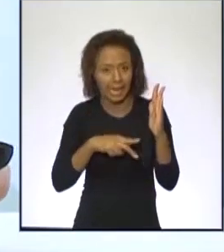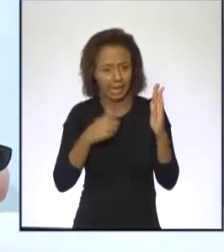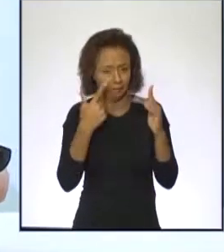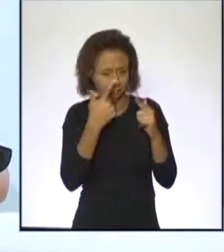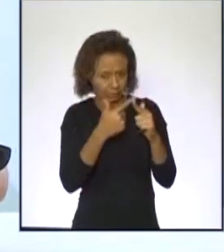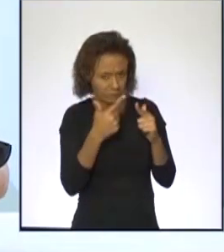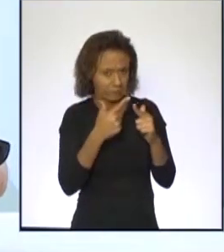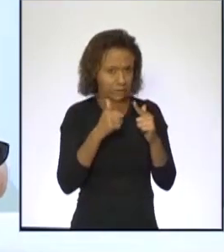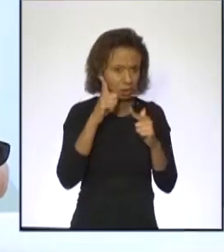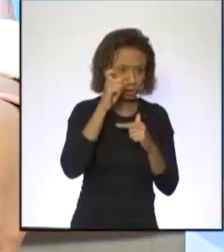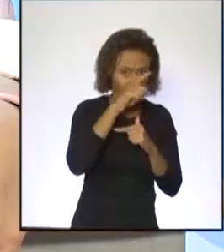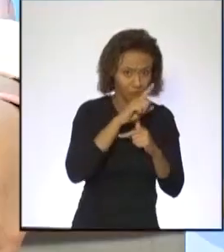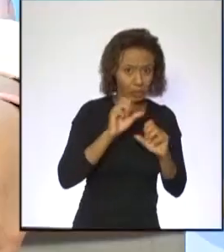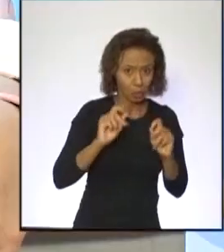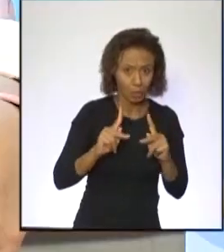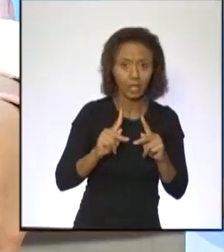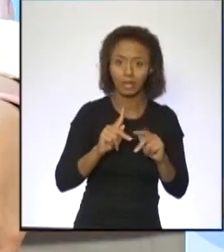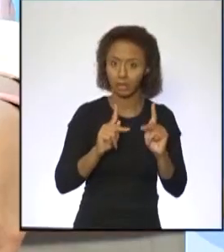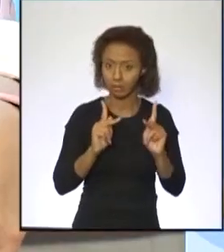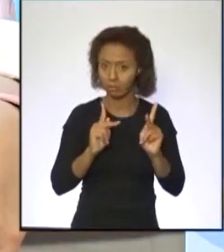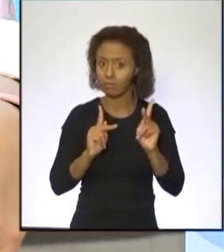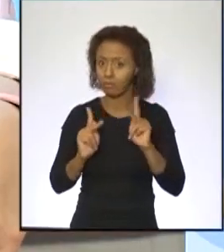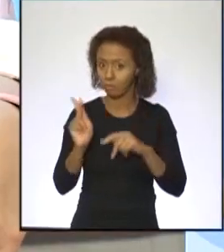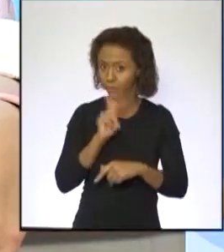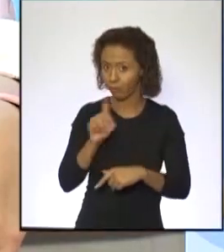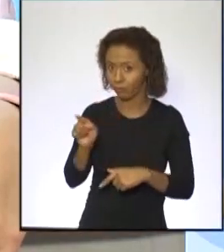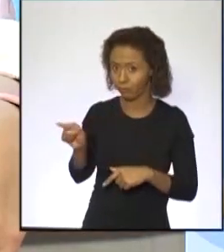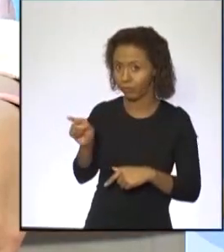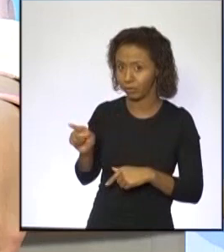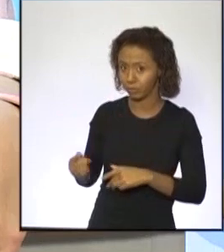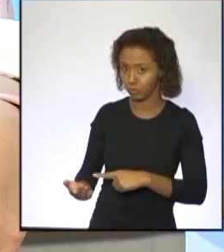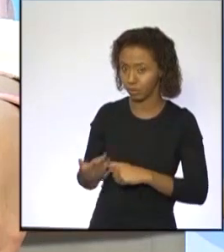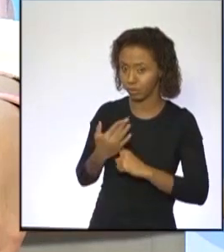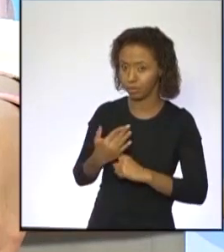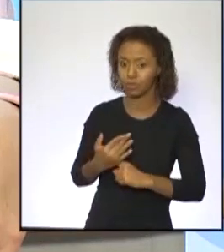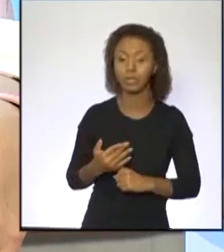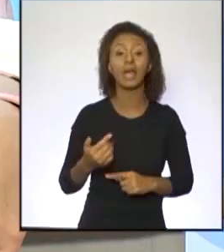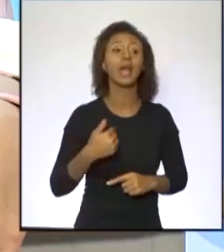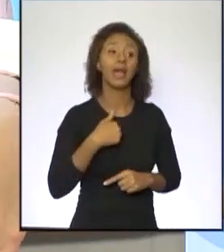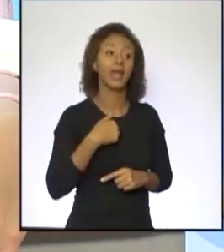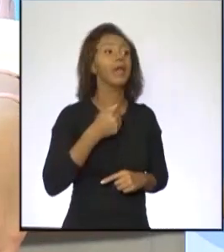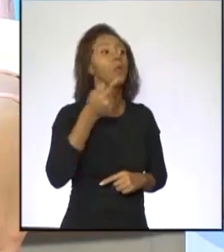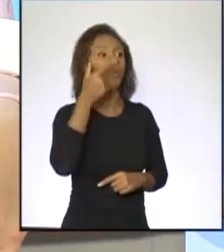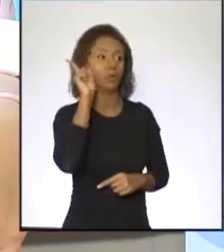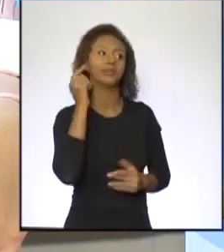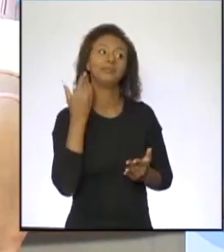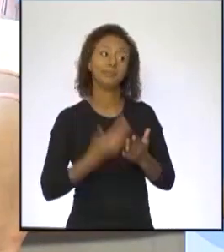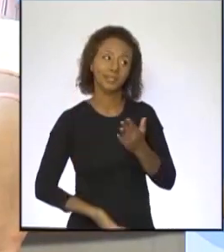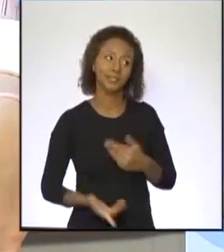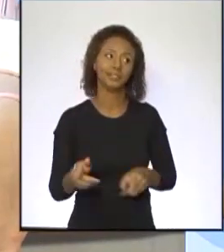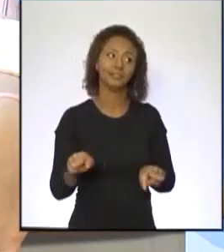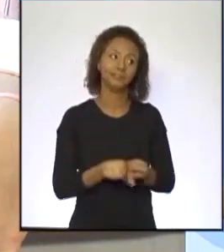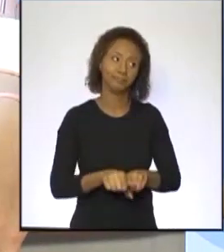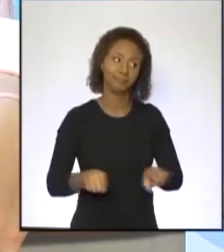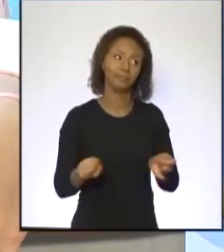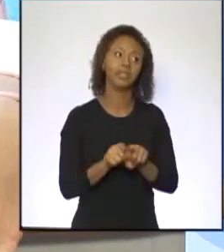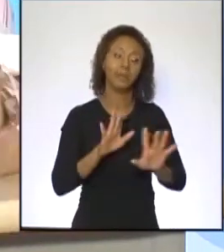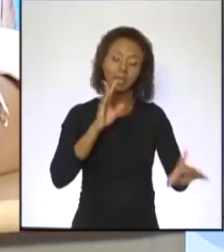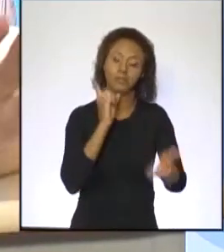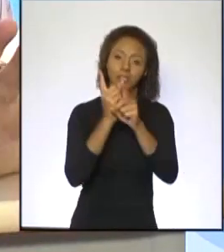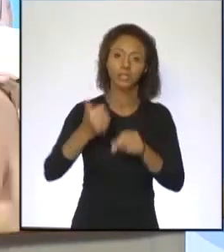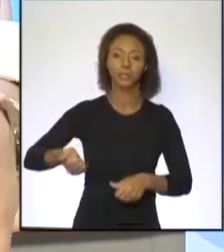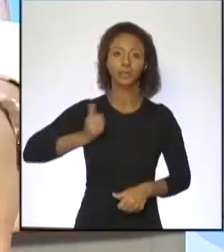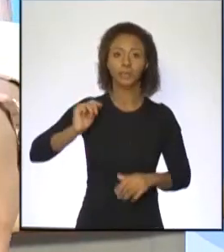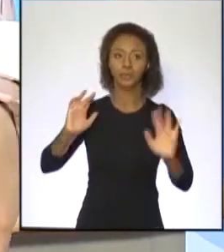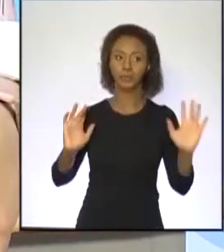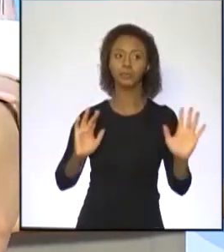tem Roseli vai me ajudar. problema. Eu estou com o meu. Ok, Eu então vamos perdi lá. o meu também, mas foi ontem e achei. Tá. Então, ele está aqui e